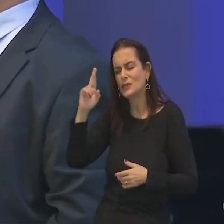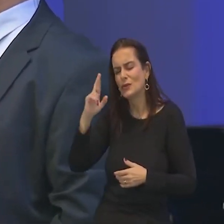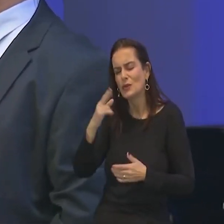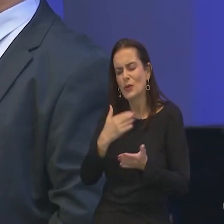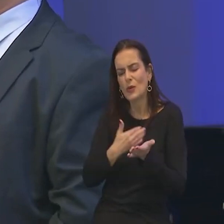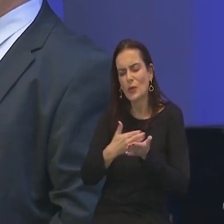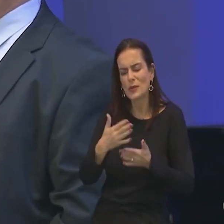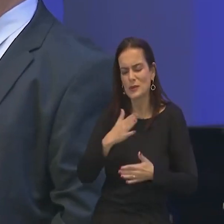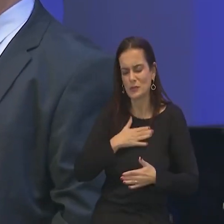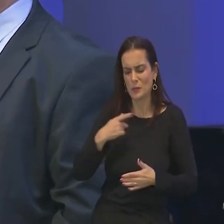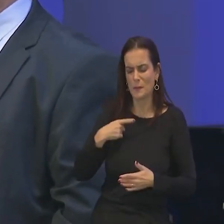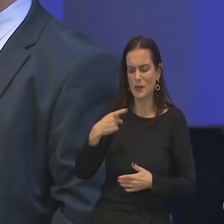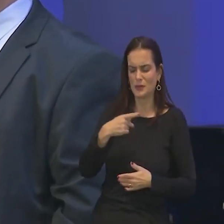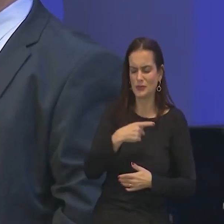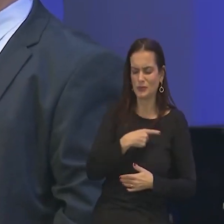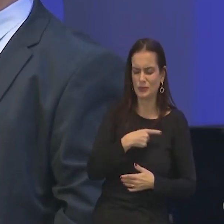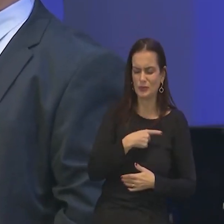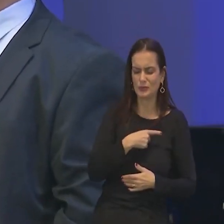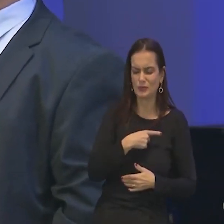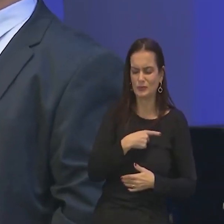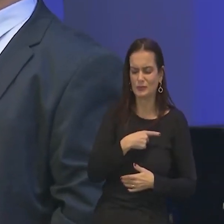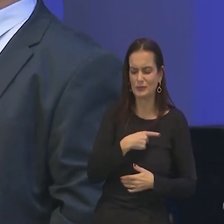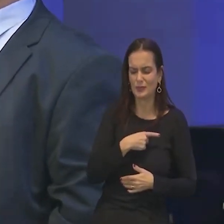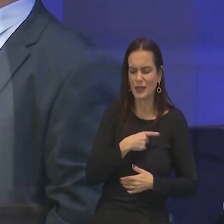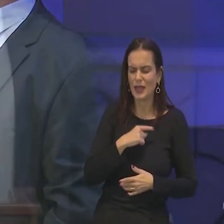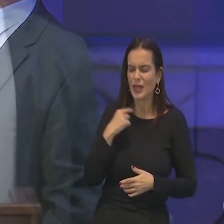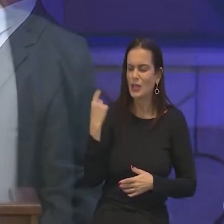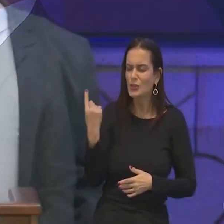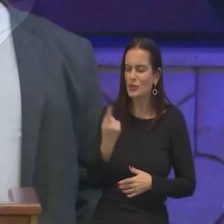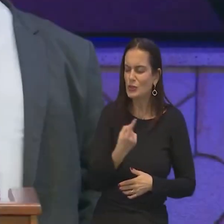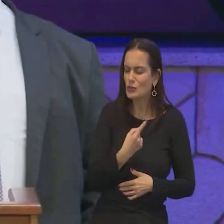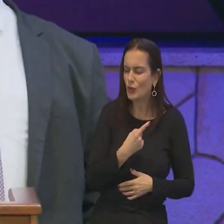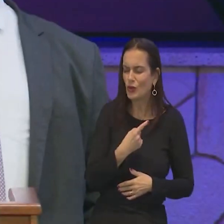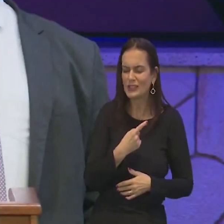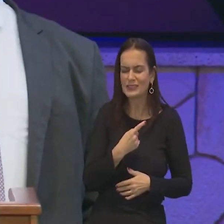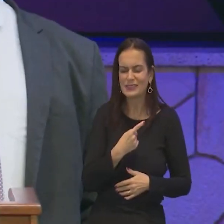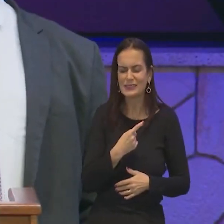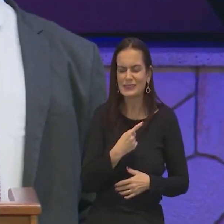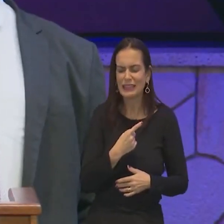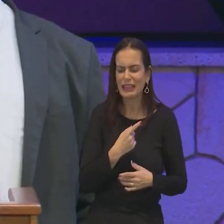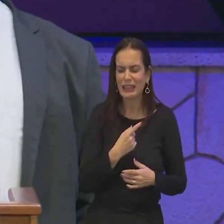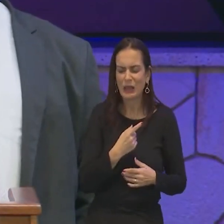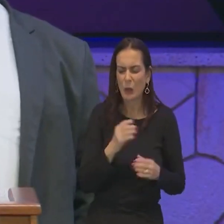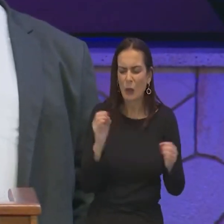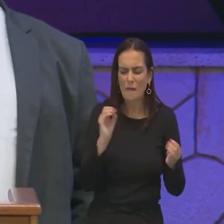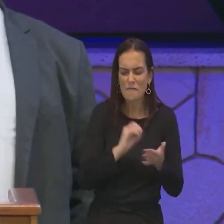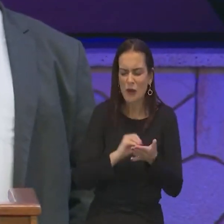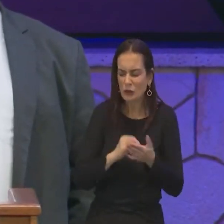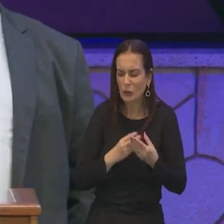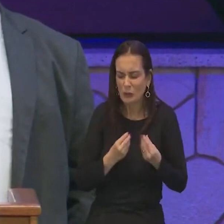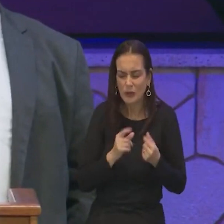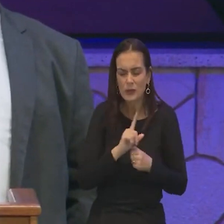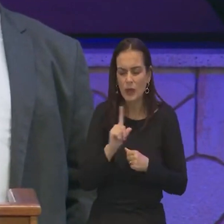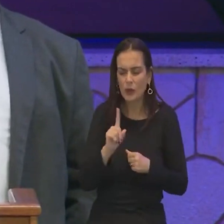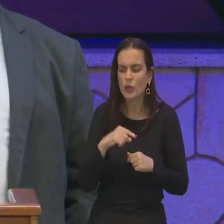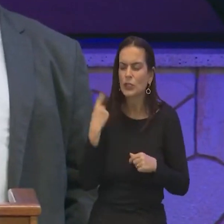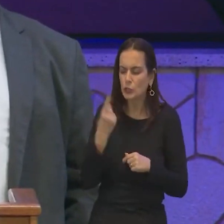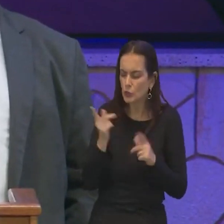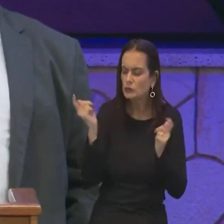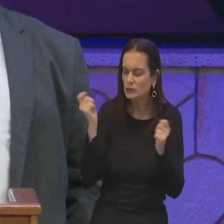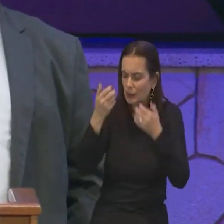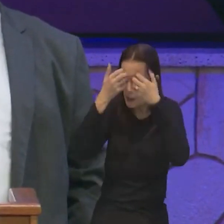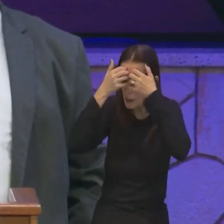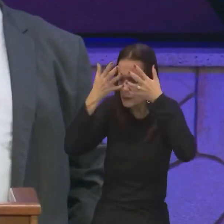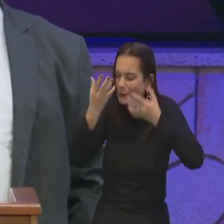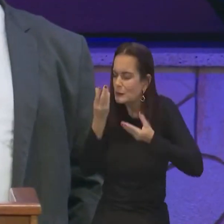fala contigo, Deus, que nós não sejamos insensíveis à visão do Senhor que o Senhor tem nos dado nesta